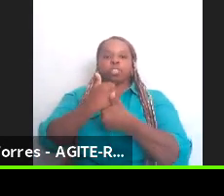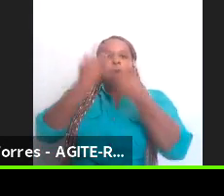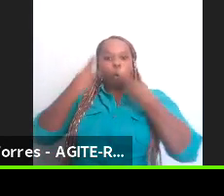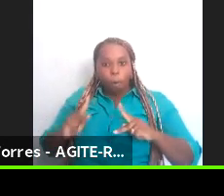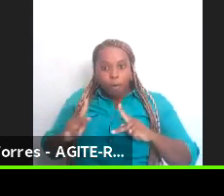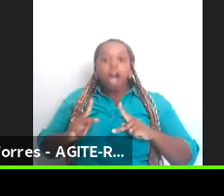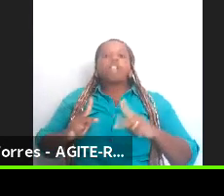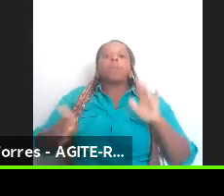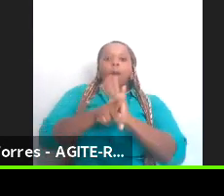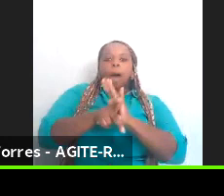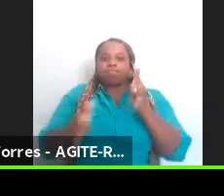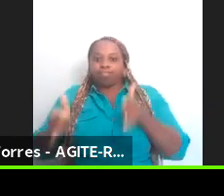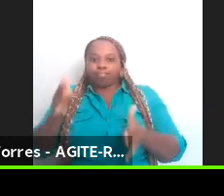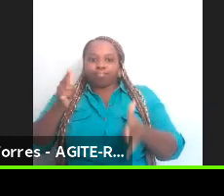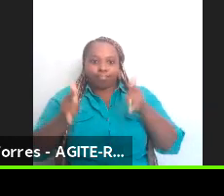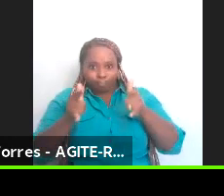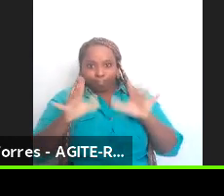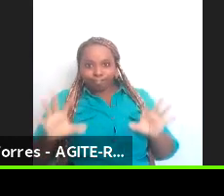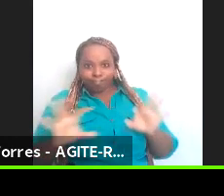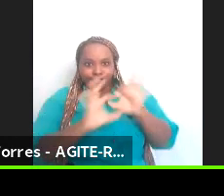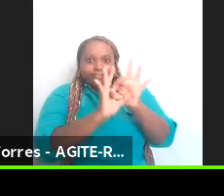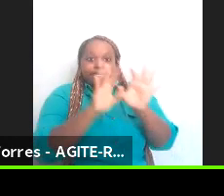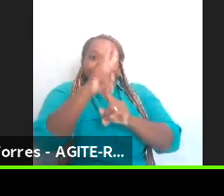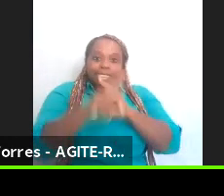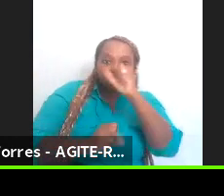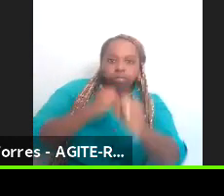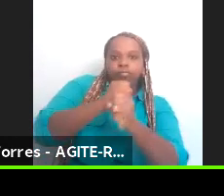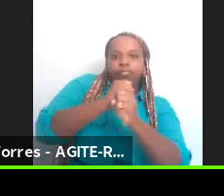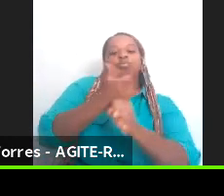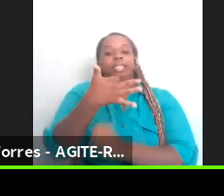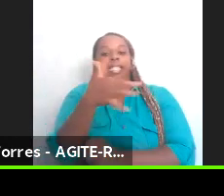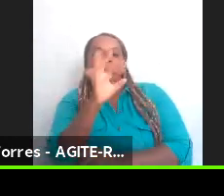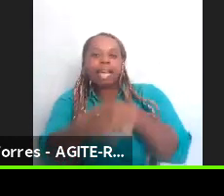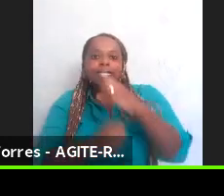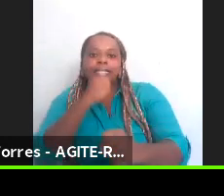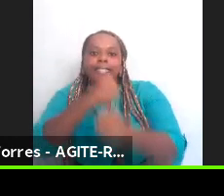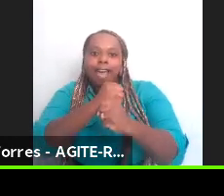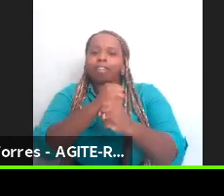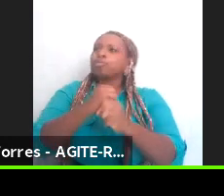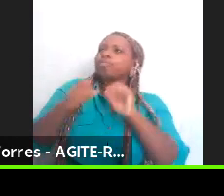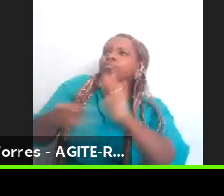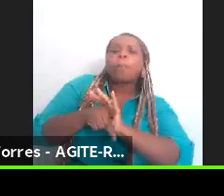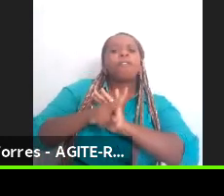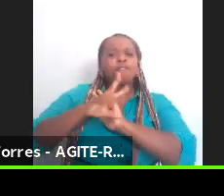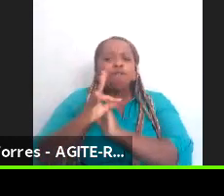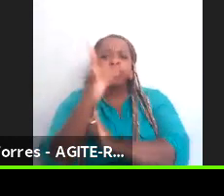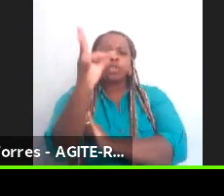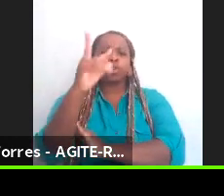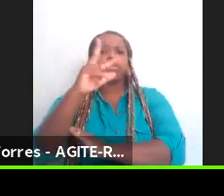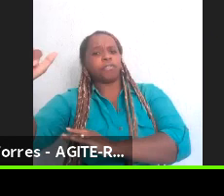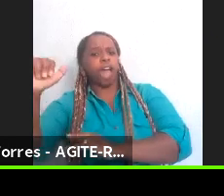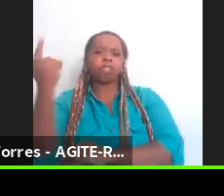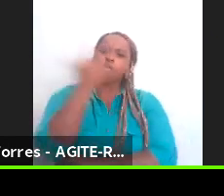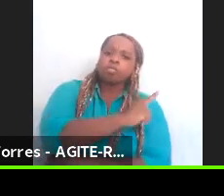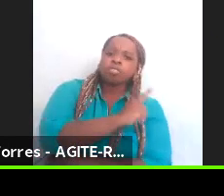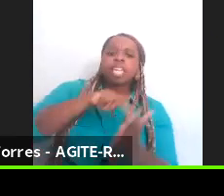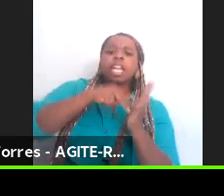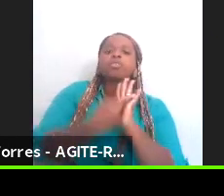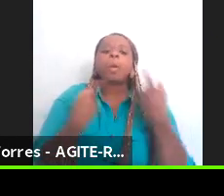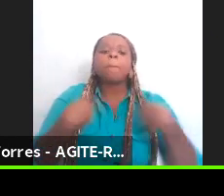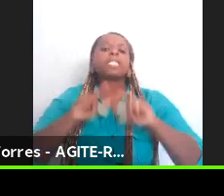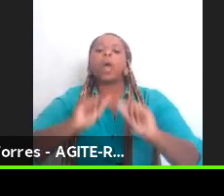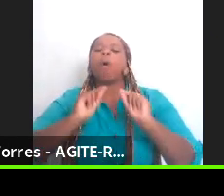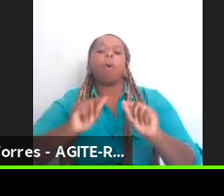com uma outra, daqui a 5, 10 anos ainda será um mercado promissor? Em que o tradutor vai precisar